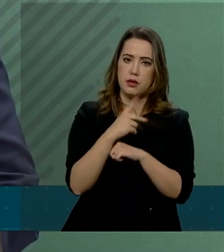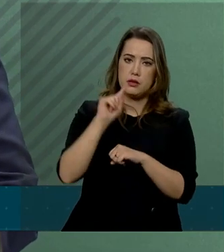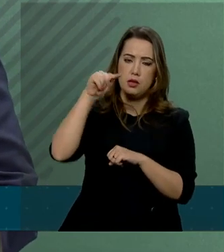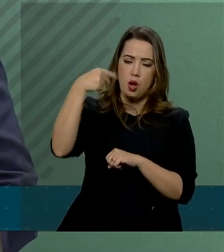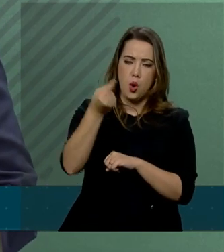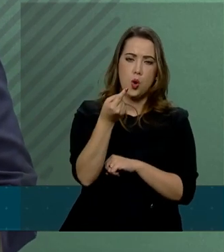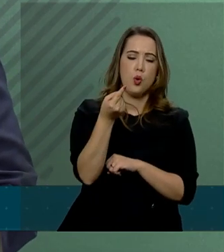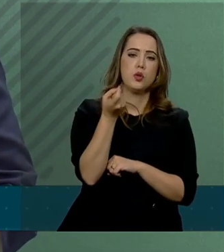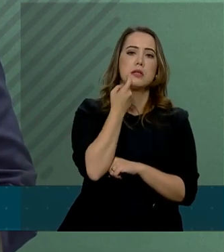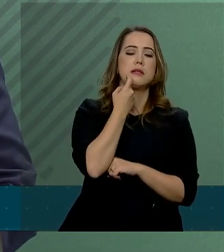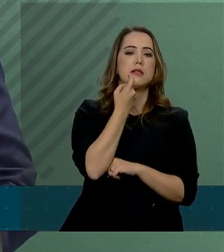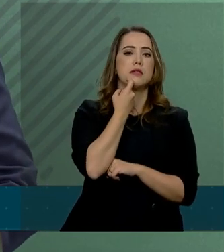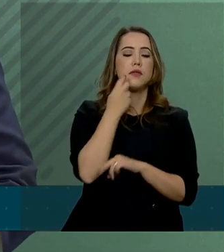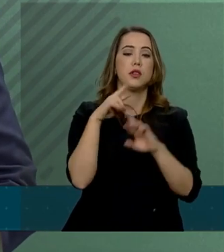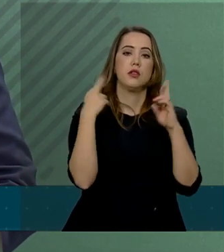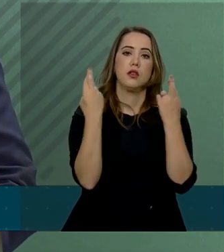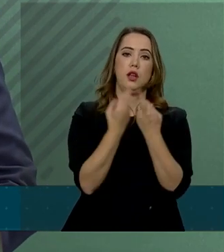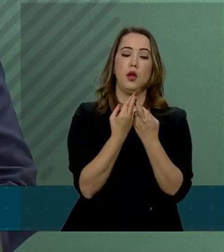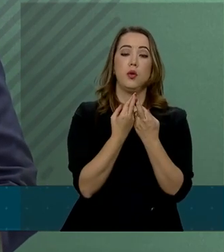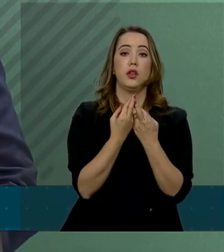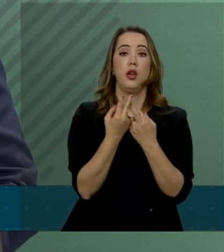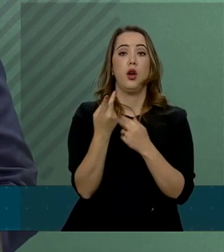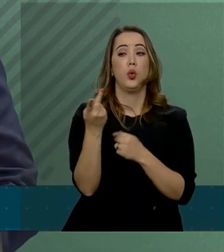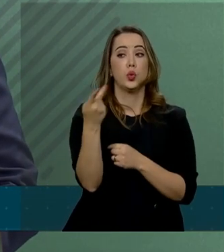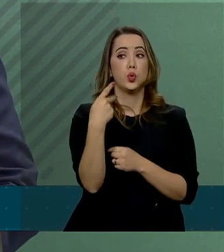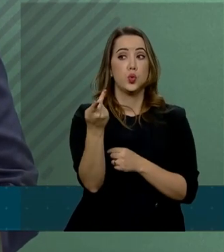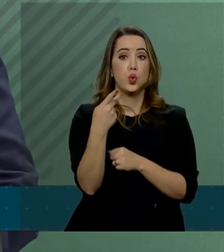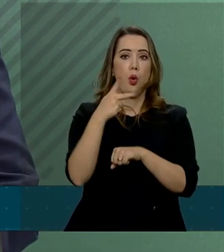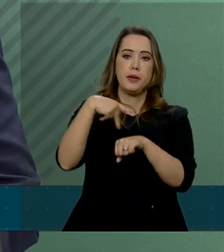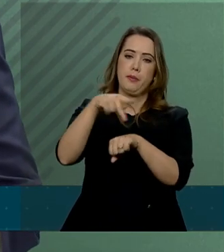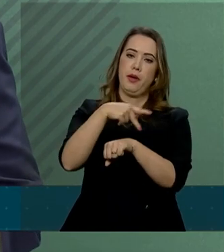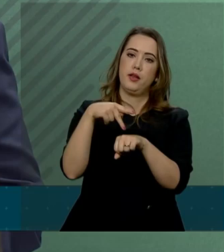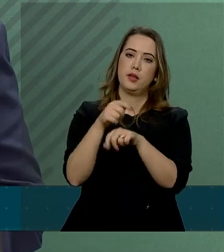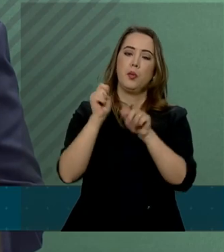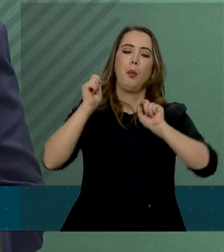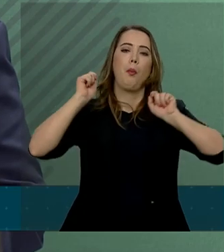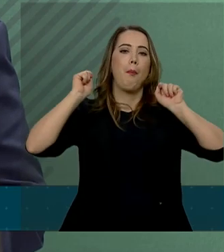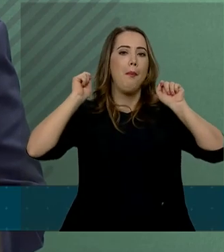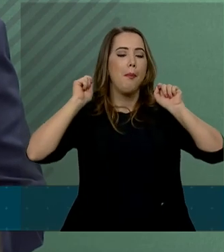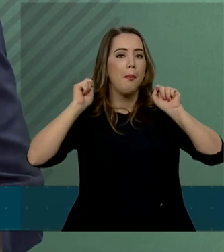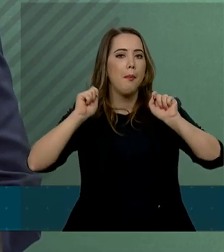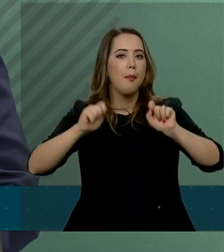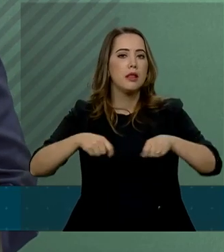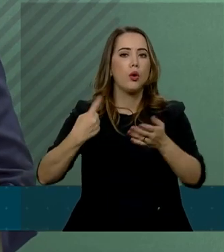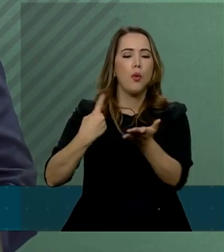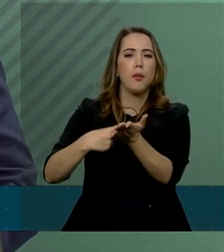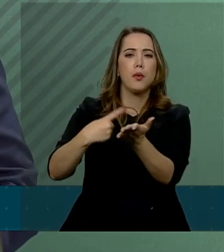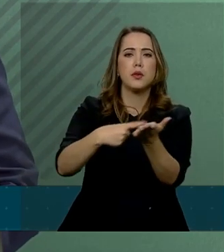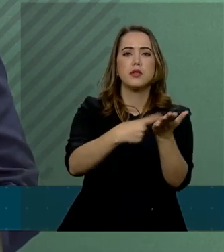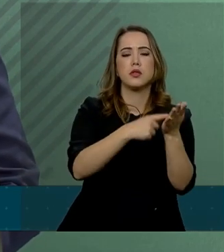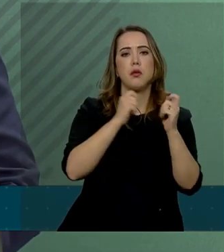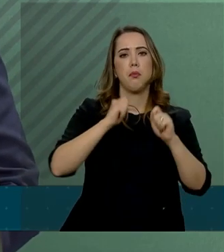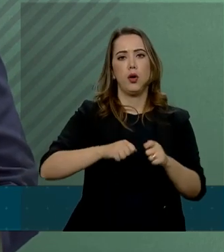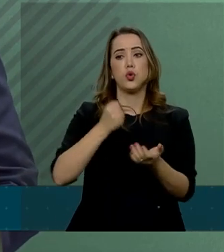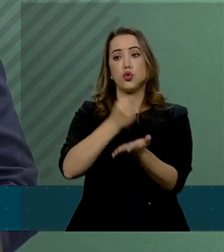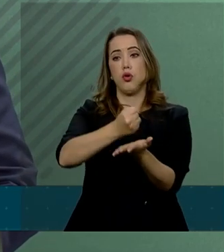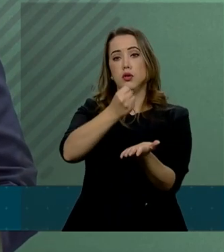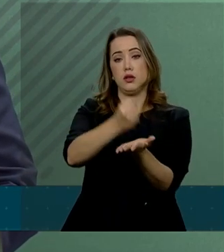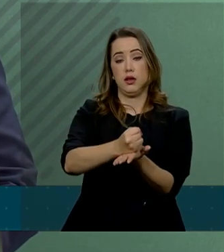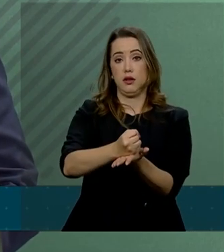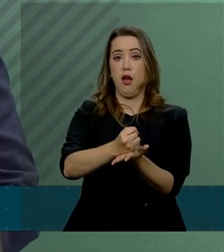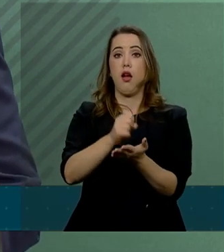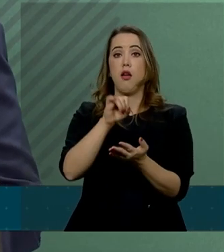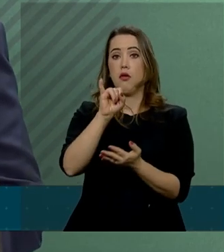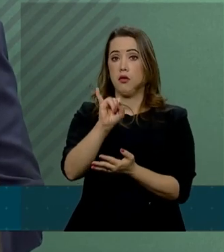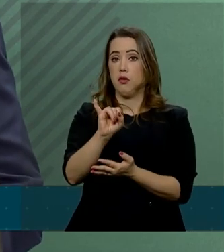de ambos os países para tratar do acordo sobre a potência a ser contratada por itaipu